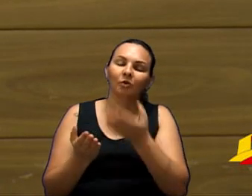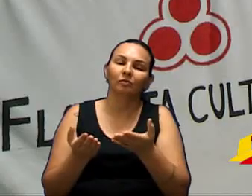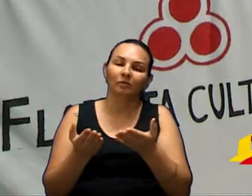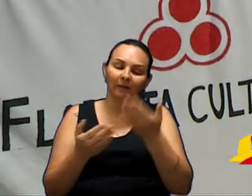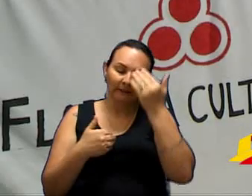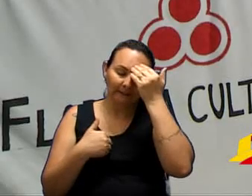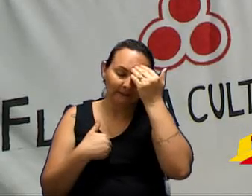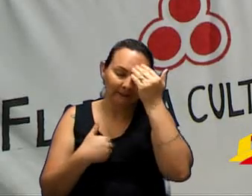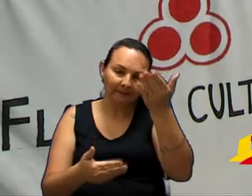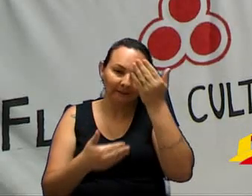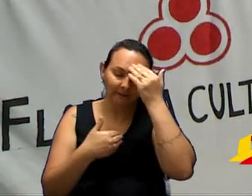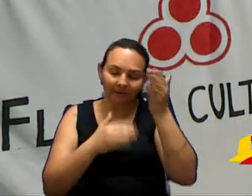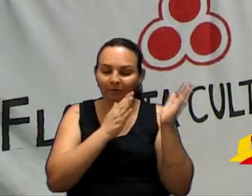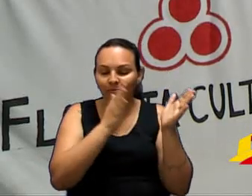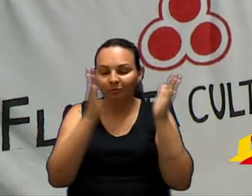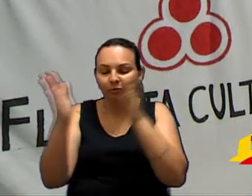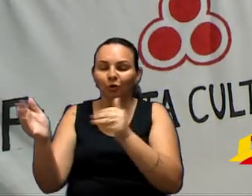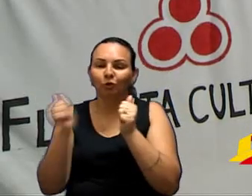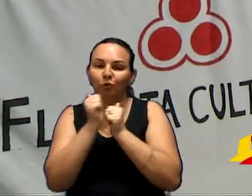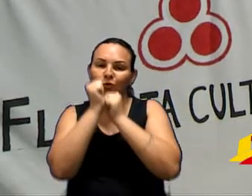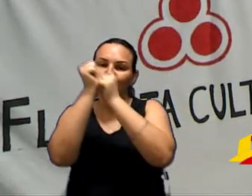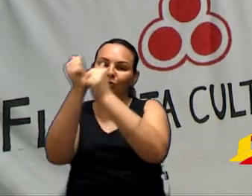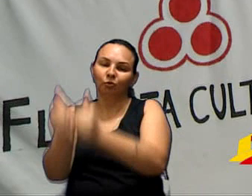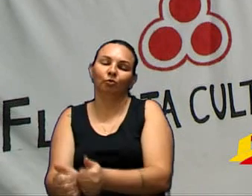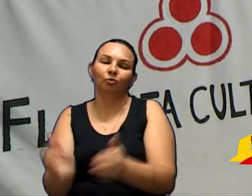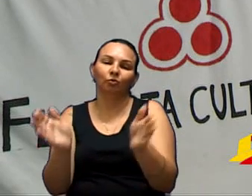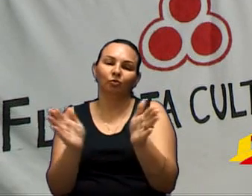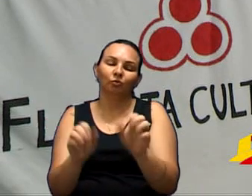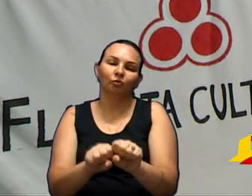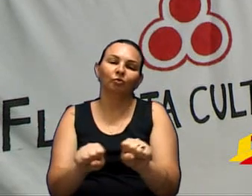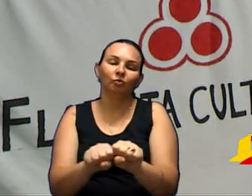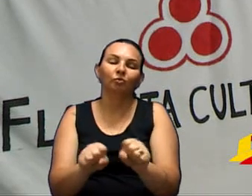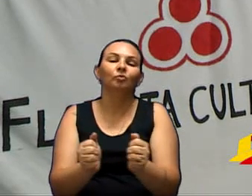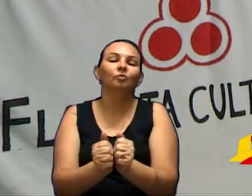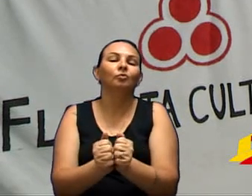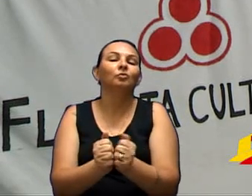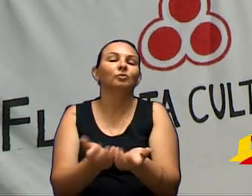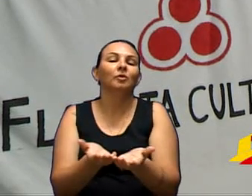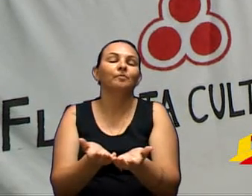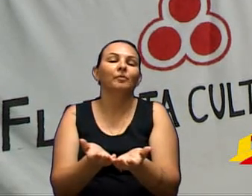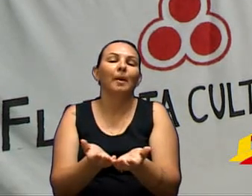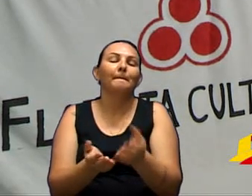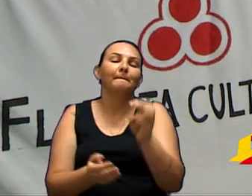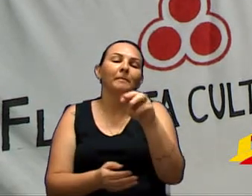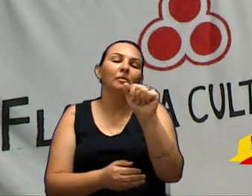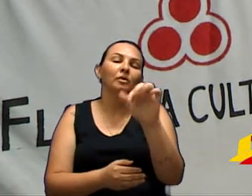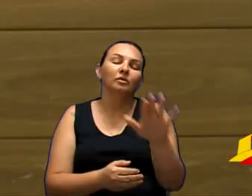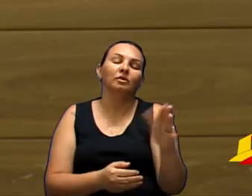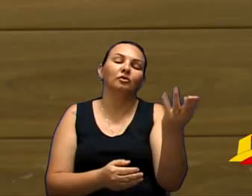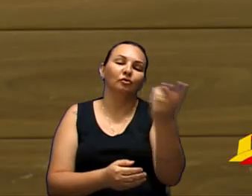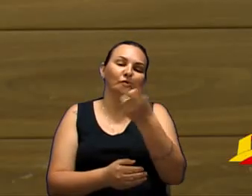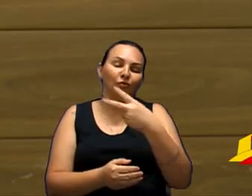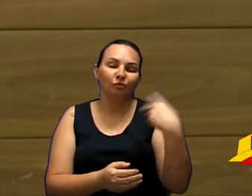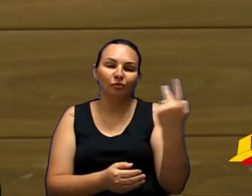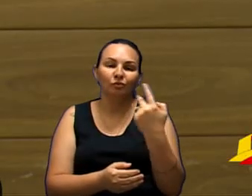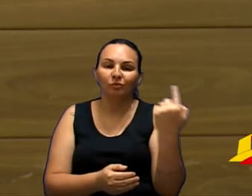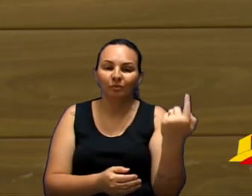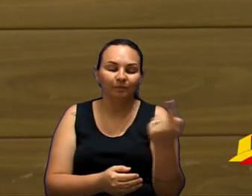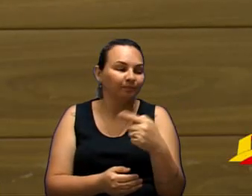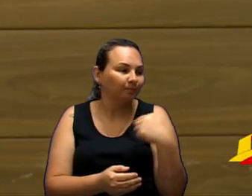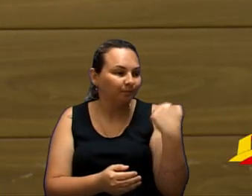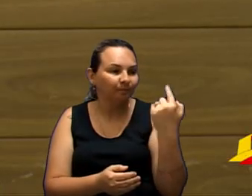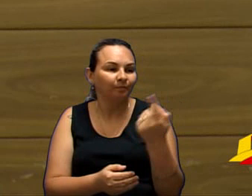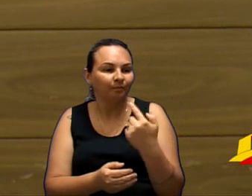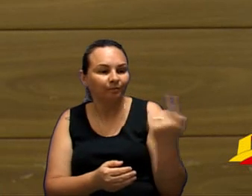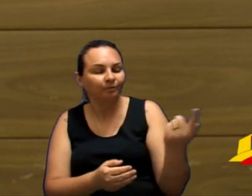acompanhar com acompanhar isso alexandre muita gratidão por estar aqui do maurício também eduardo a sandra que esteve